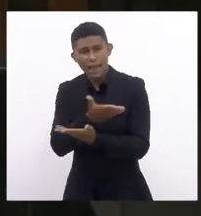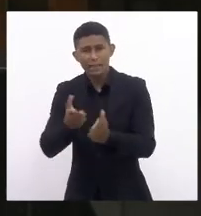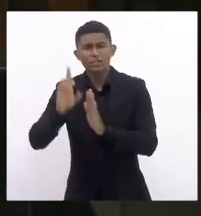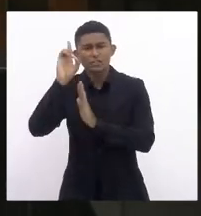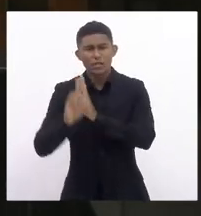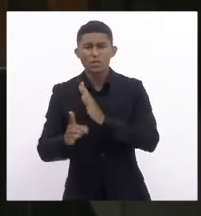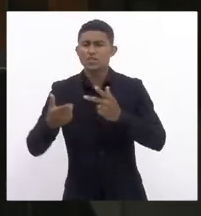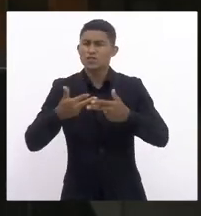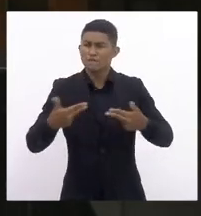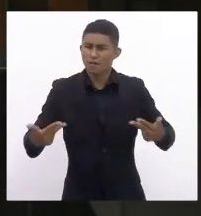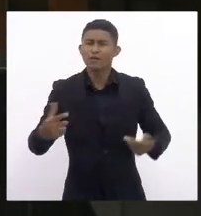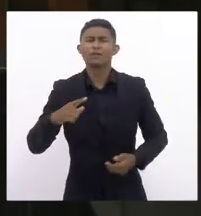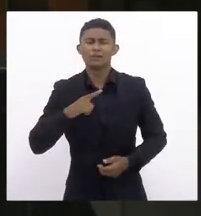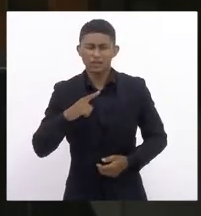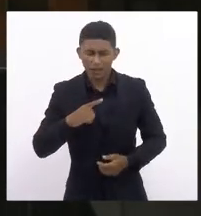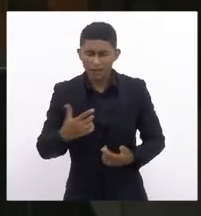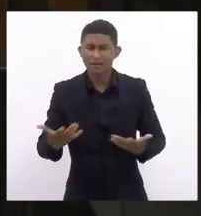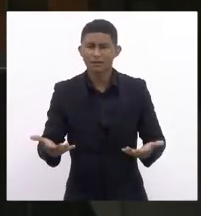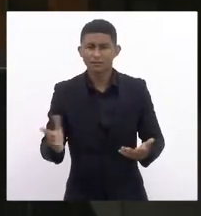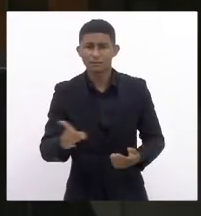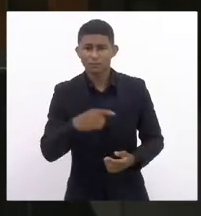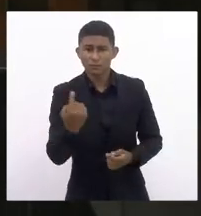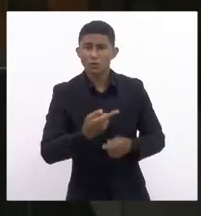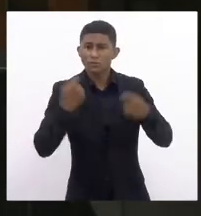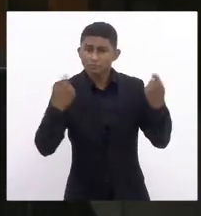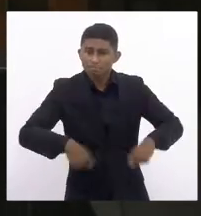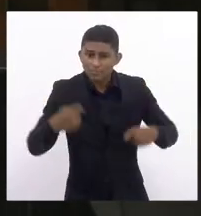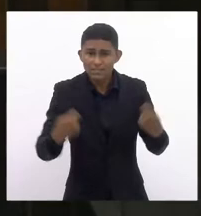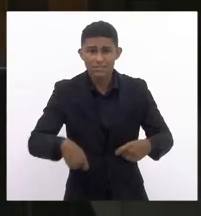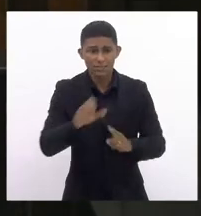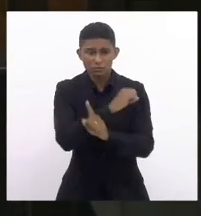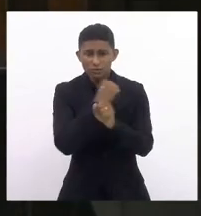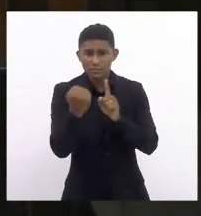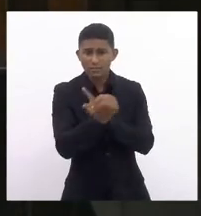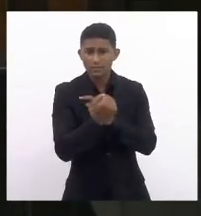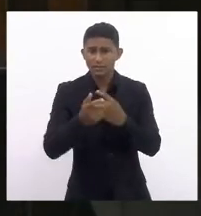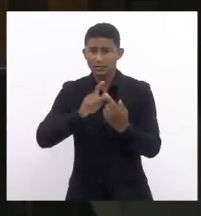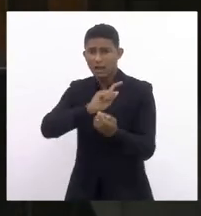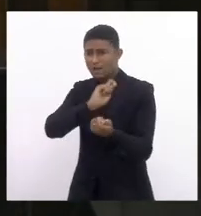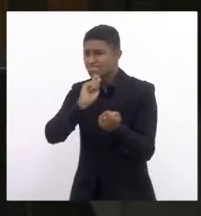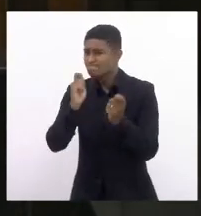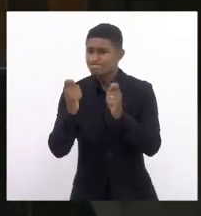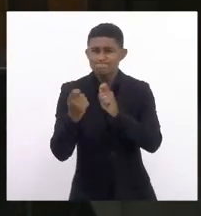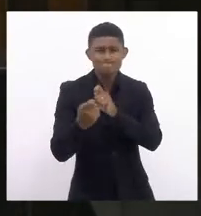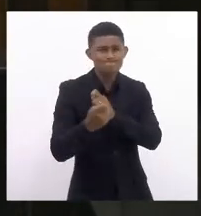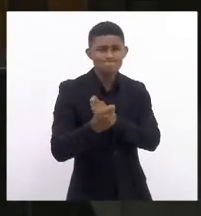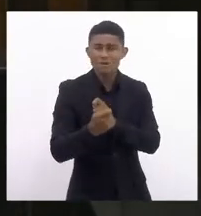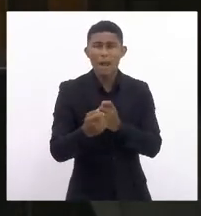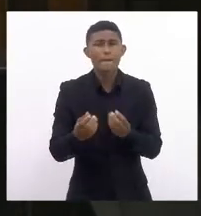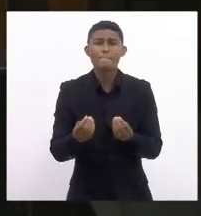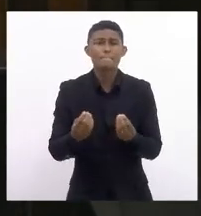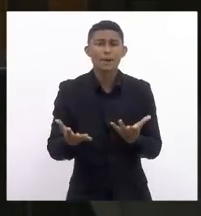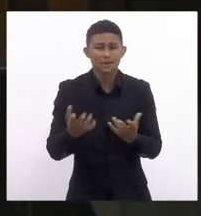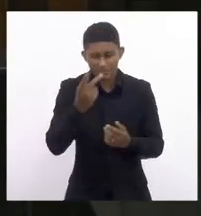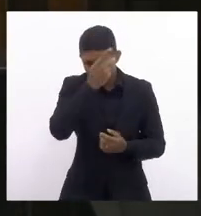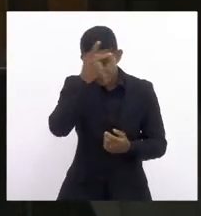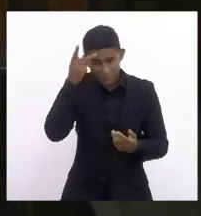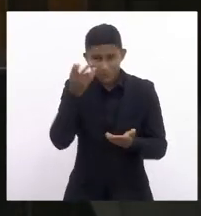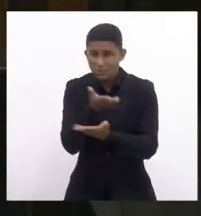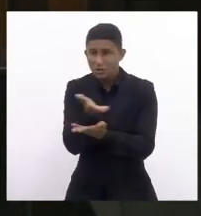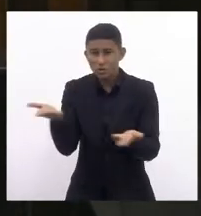à vida digna, e a gente tem que adequar a nossa sociedade para que essas pessoas possam estar